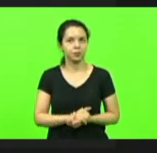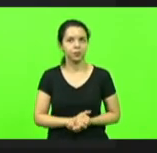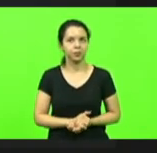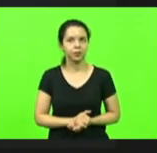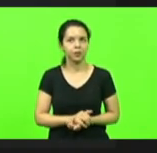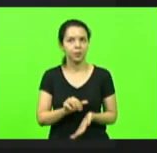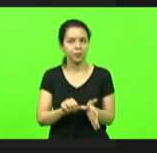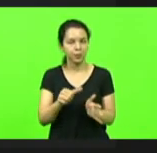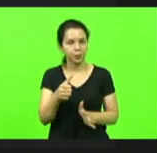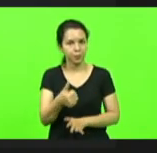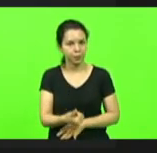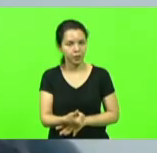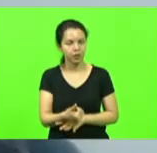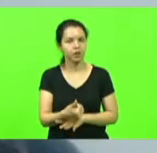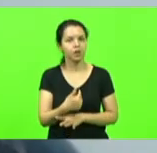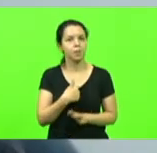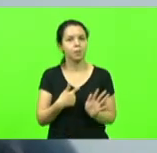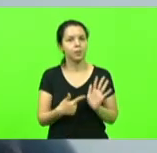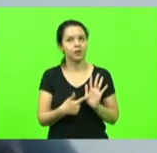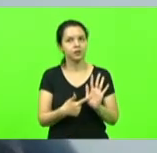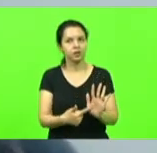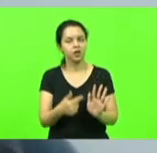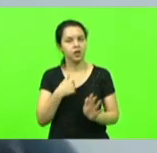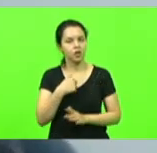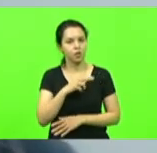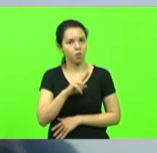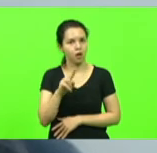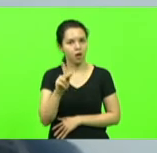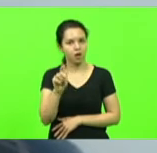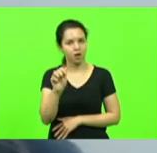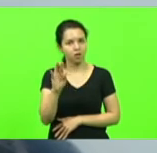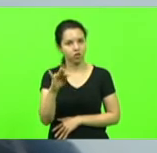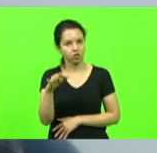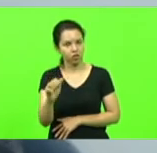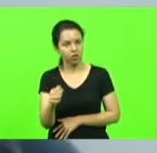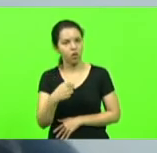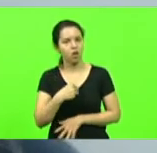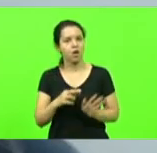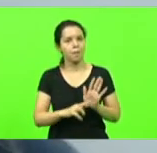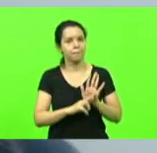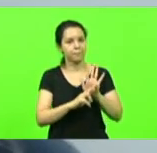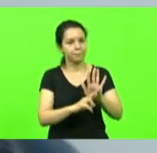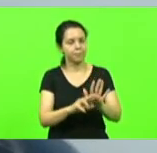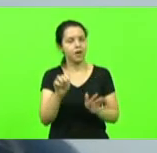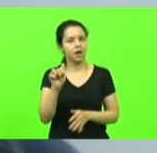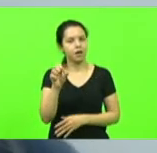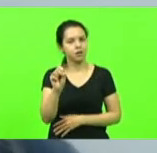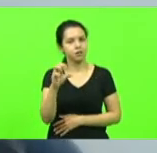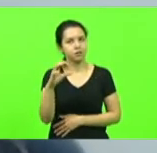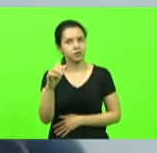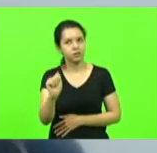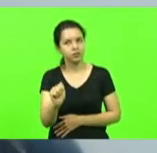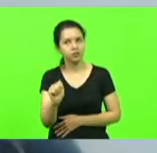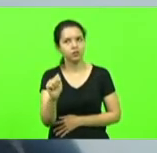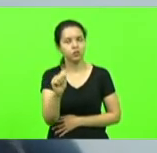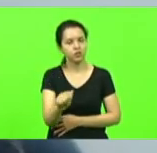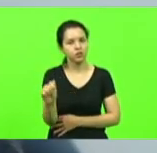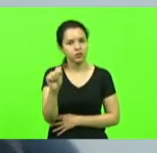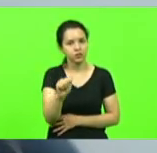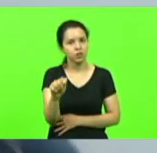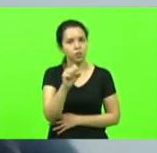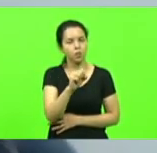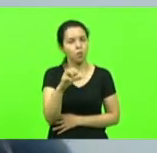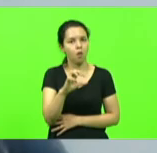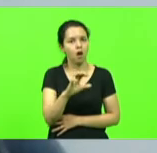primeiramente, então, né, me apresentar, eu sou Kátia, estou aqui representando a ASCA, Associação Catarinense de Autismo,